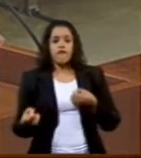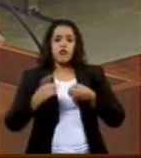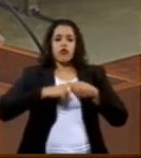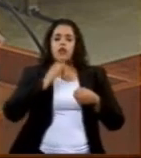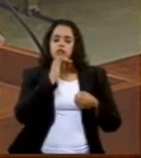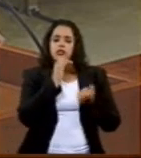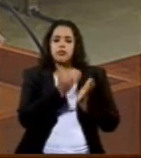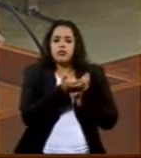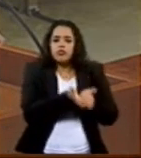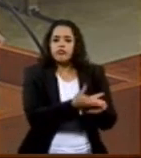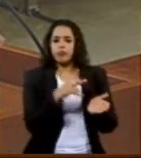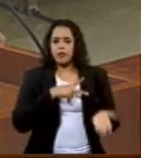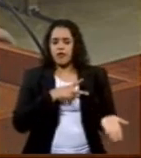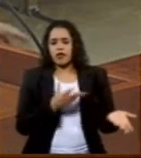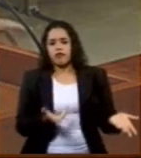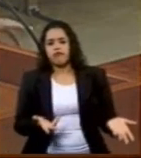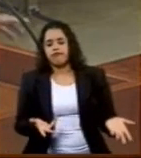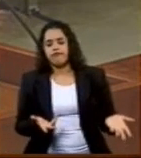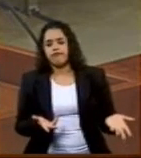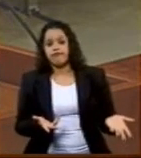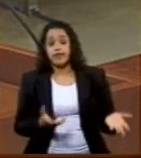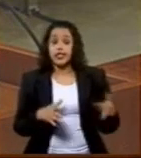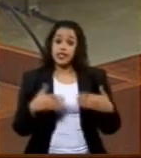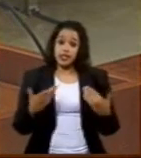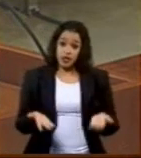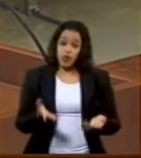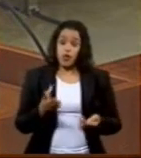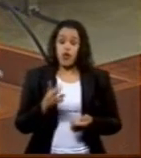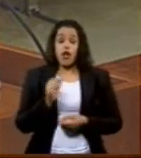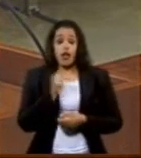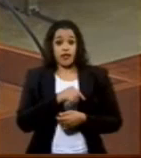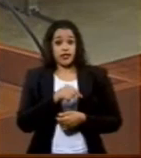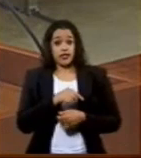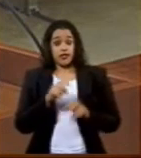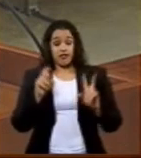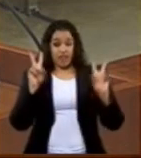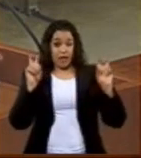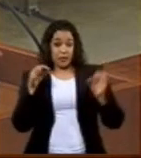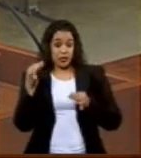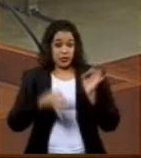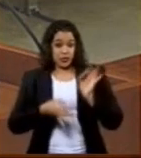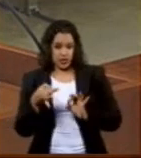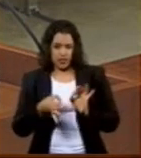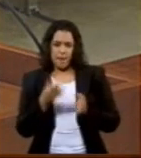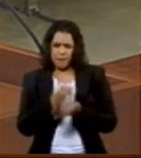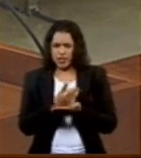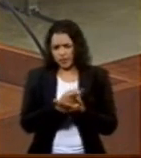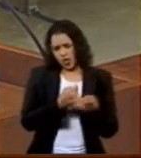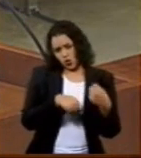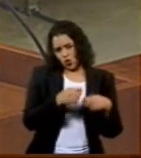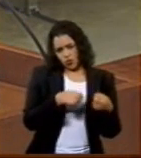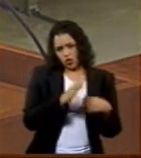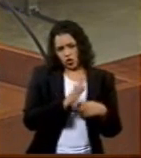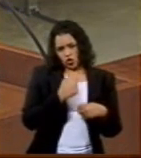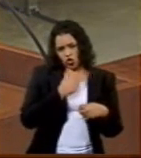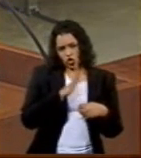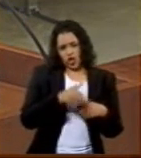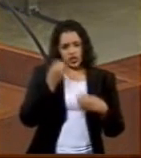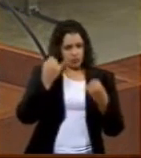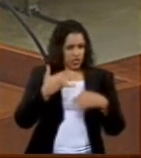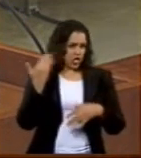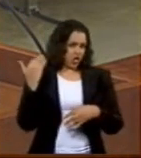operador portuário privado. Portanto, Excelência, a questão jurídica, embora a questão econômica, como eu disse,